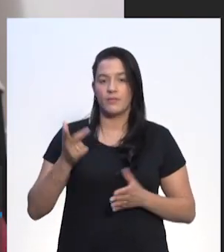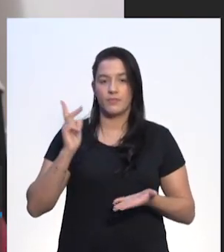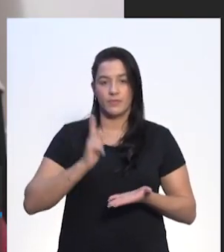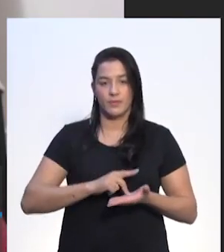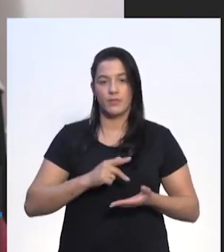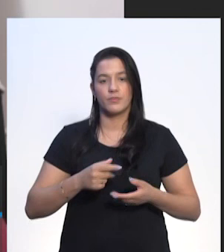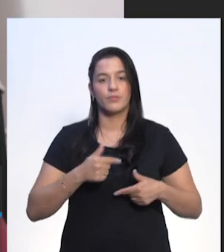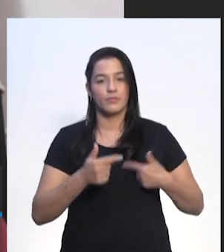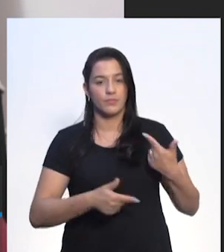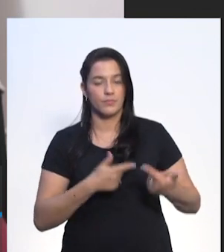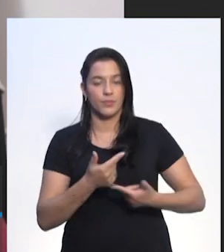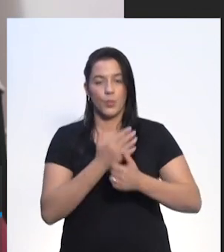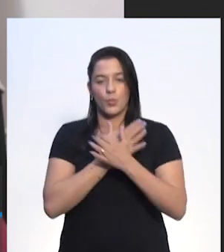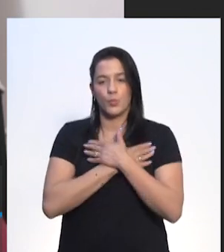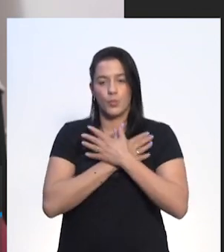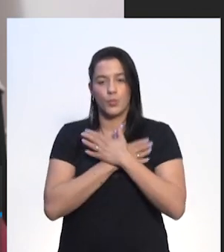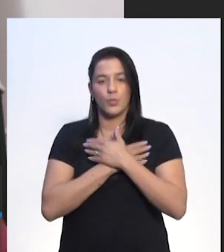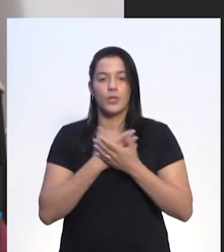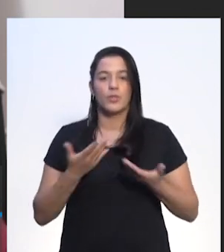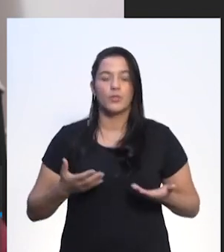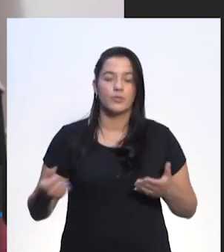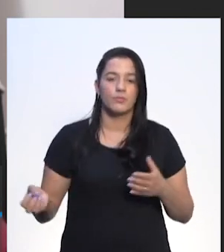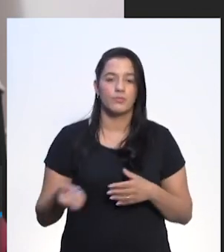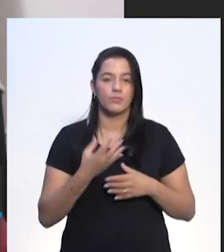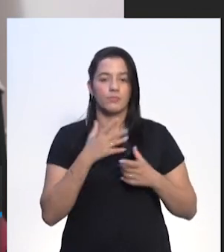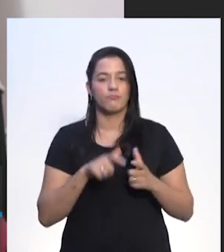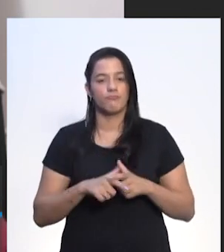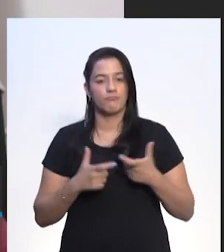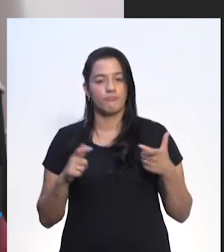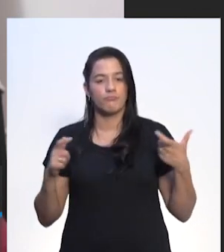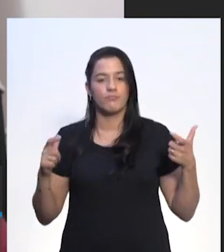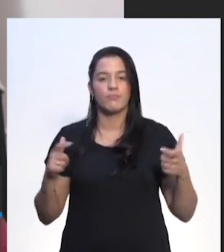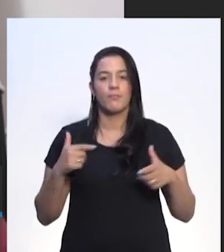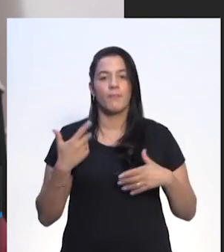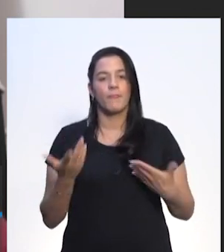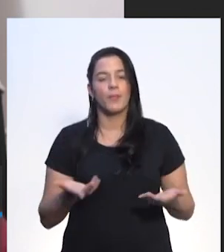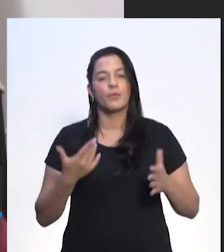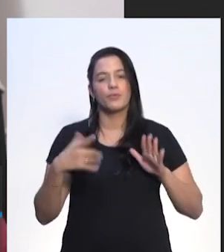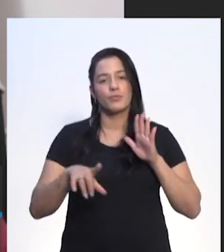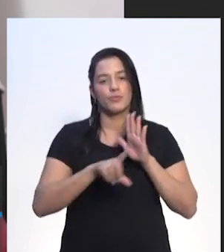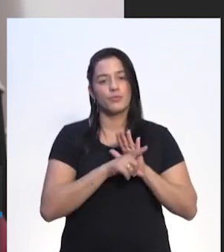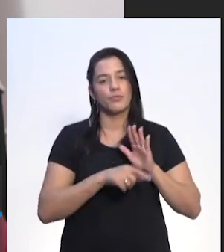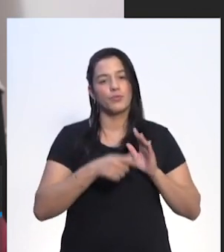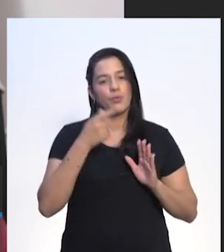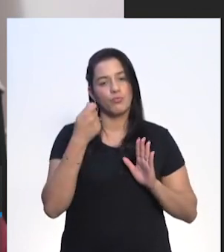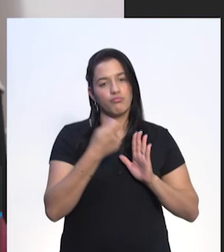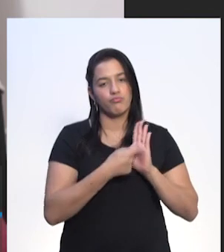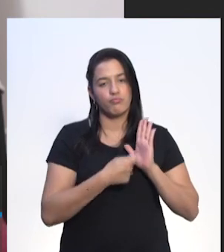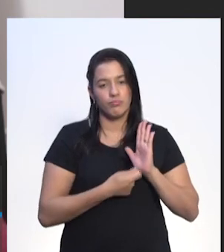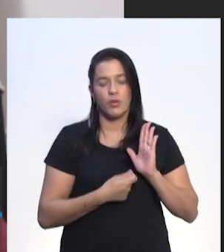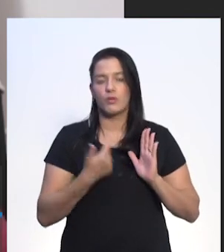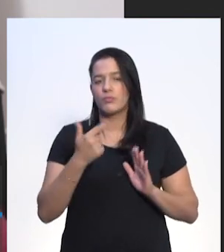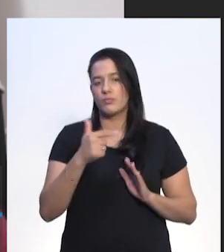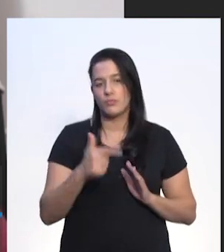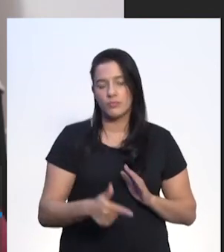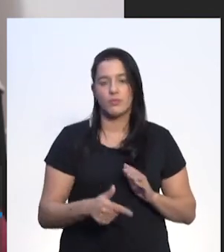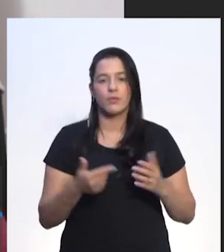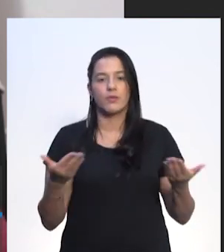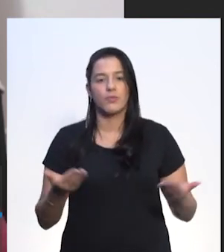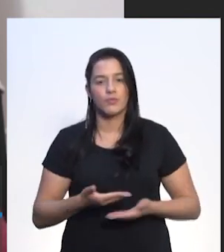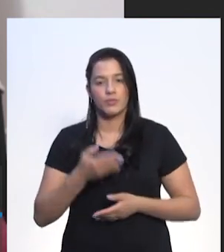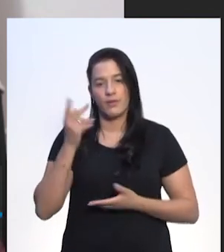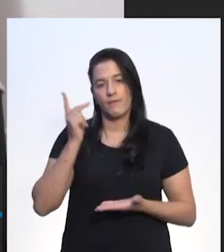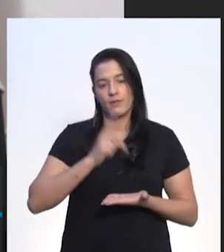de trabalho e nasce a uberização do trabalho. Sem direitos trabalhistas, essa é a nova realidade do Brasil. E